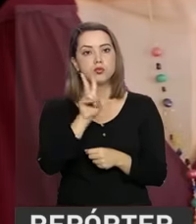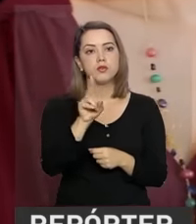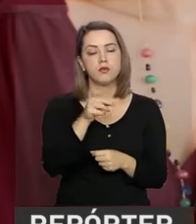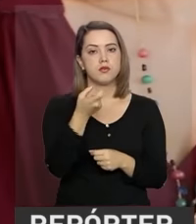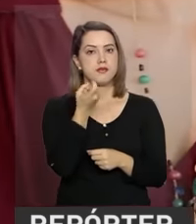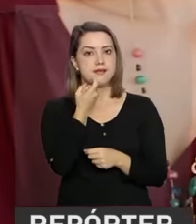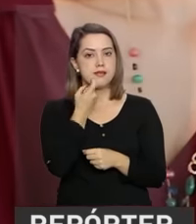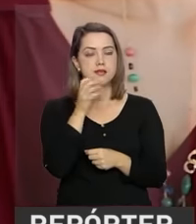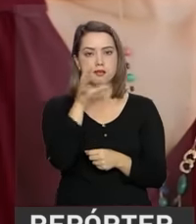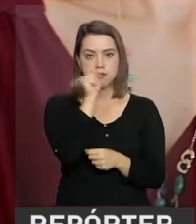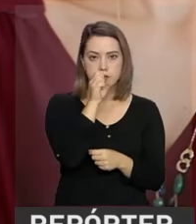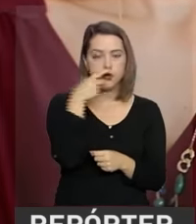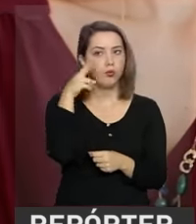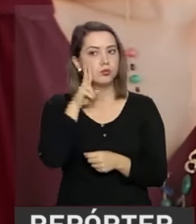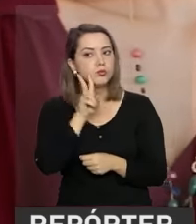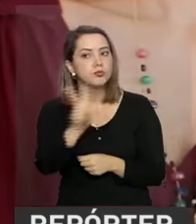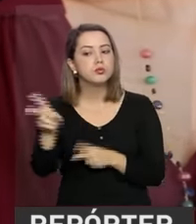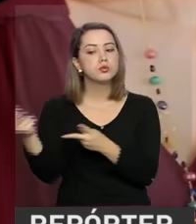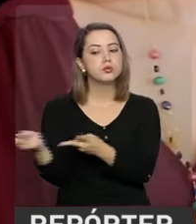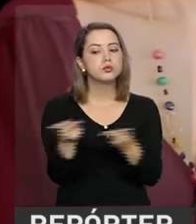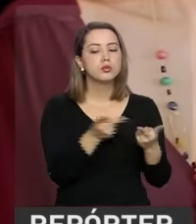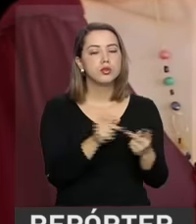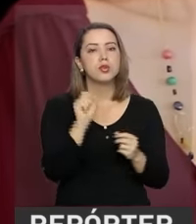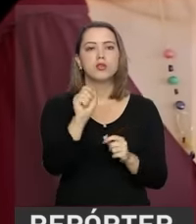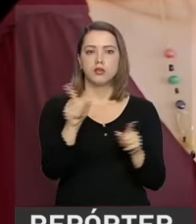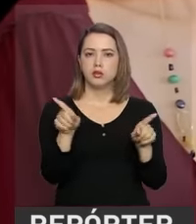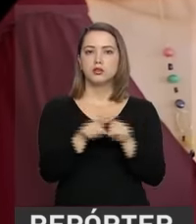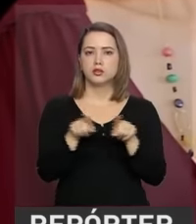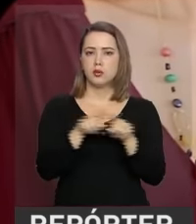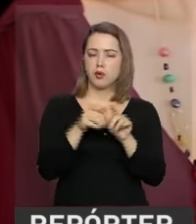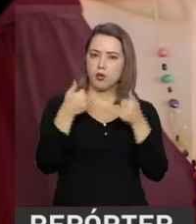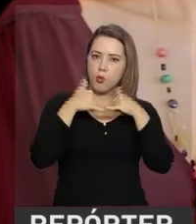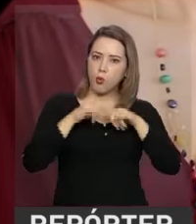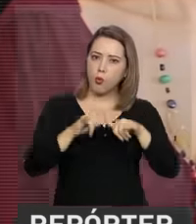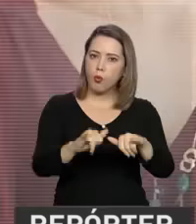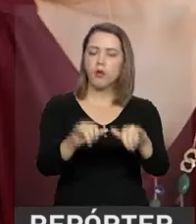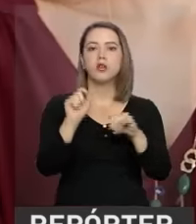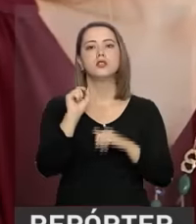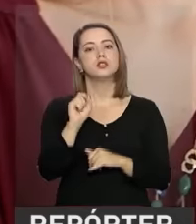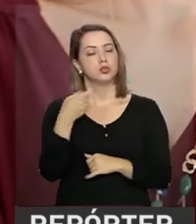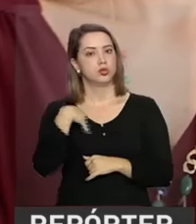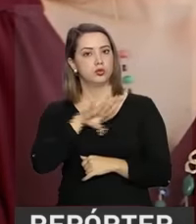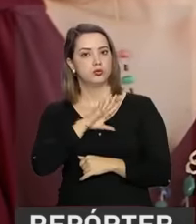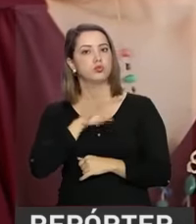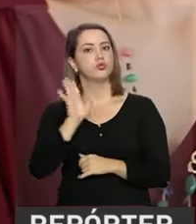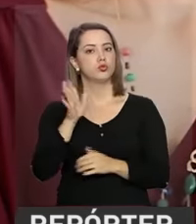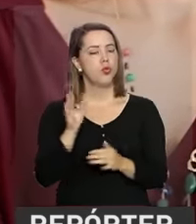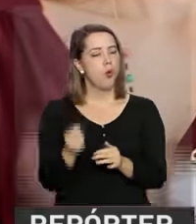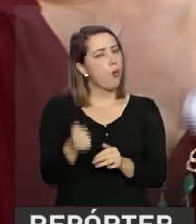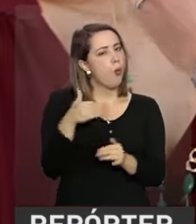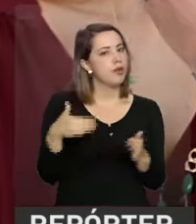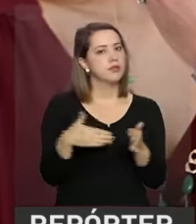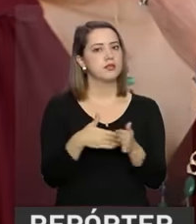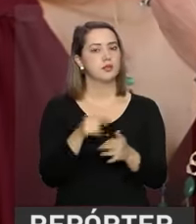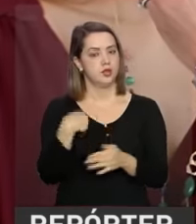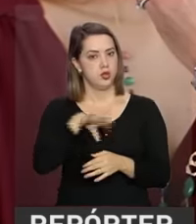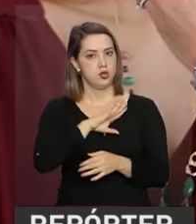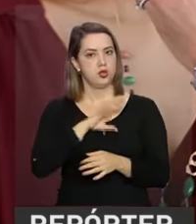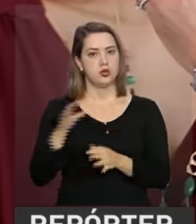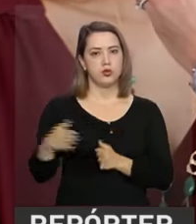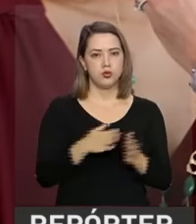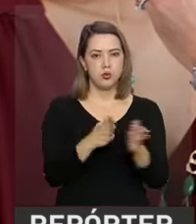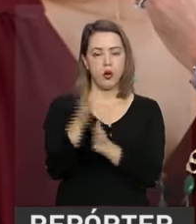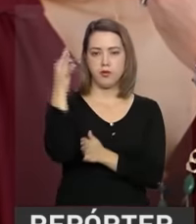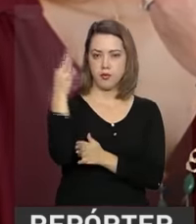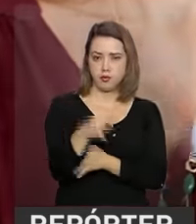agora. E também um pouquinho de energia. Também nós estamos no ponto final. Nós estamos no caminho certo, vai ser o